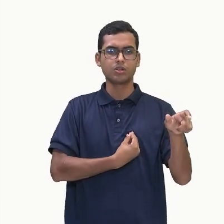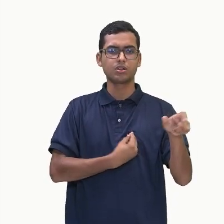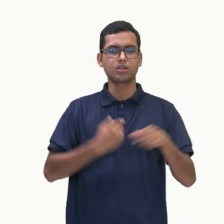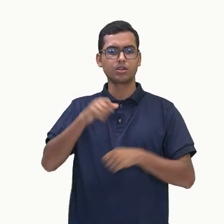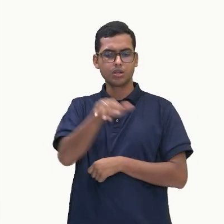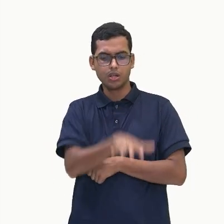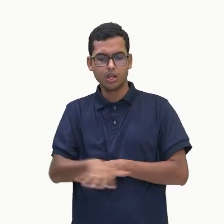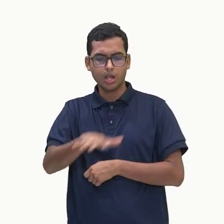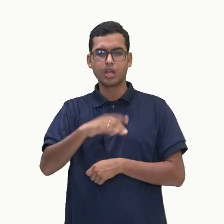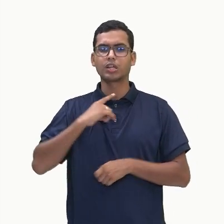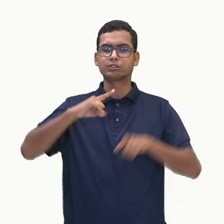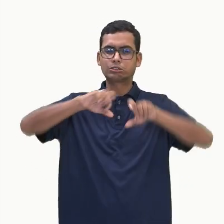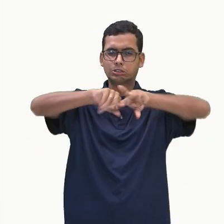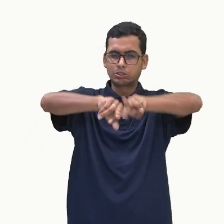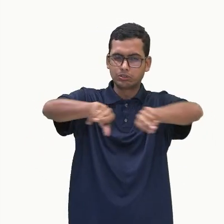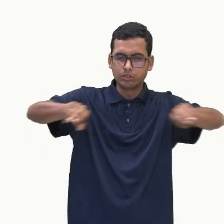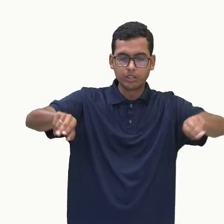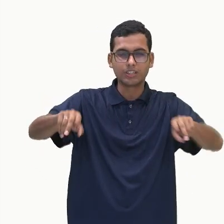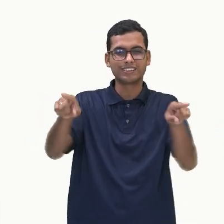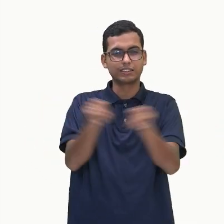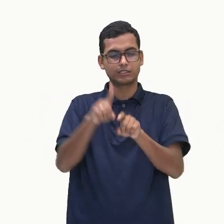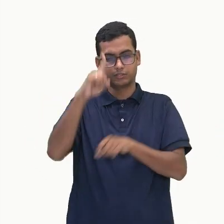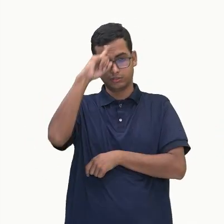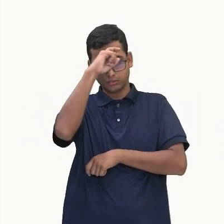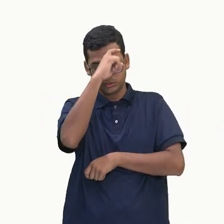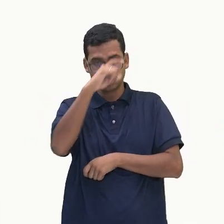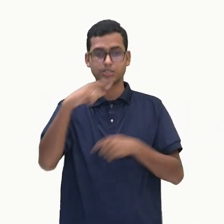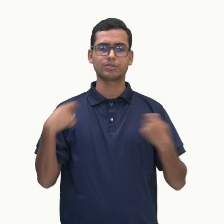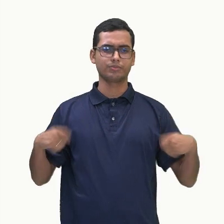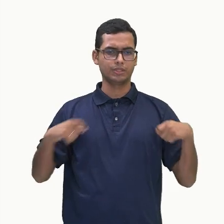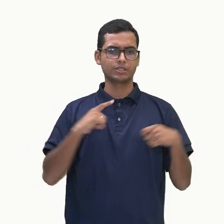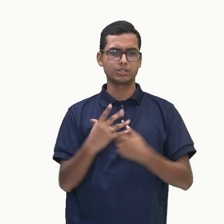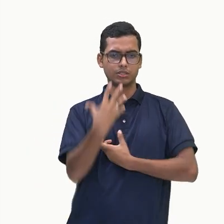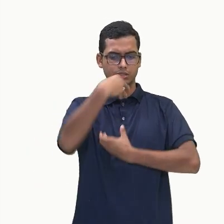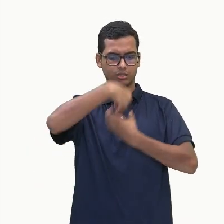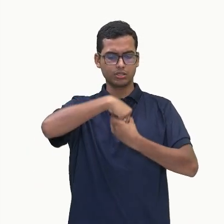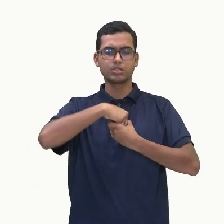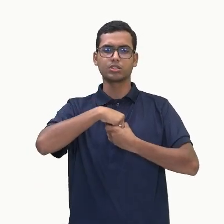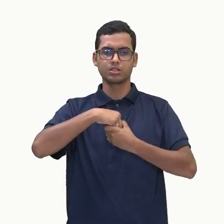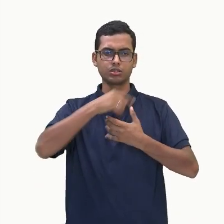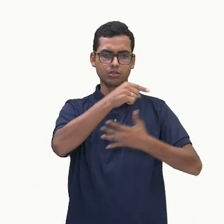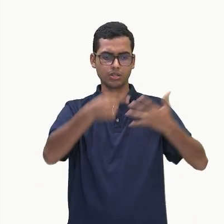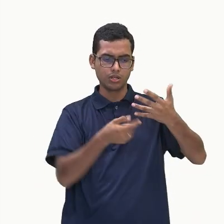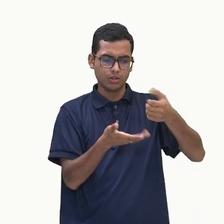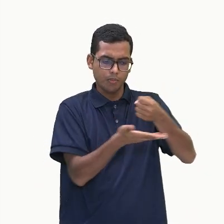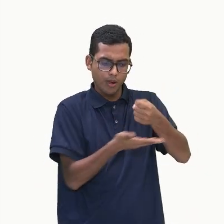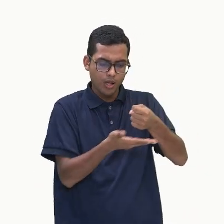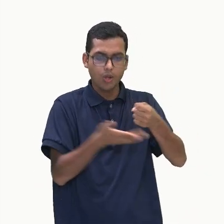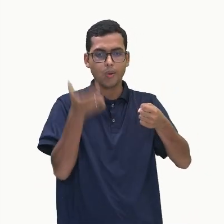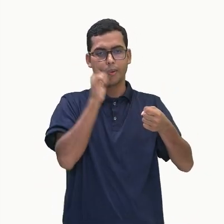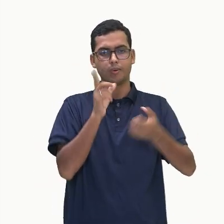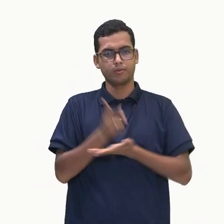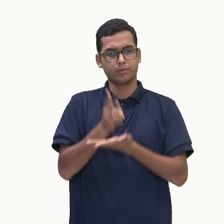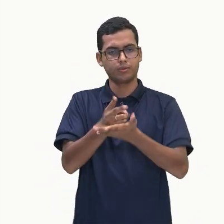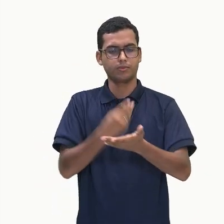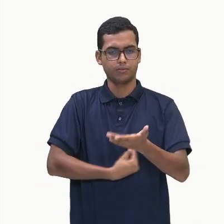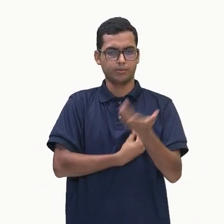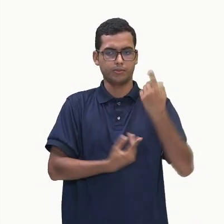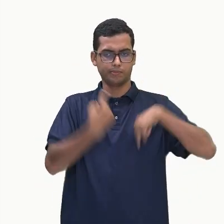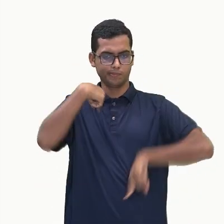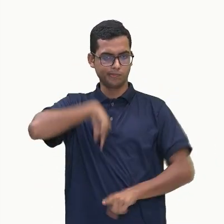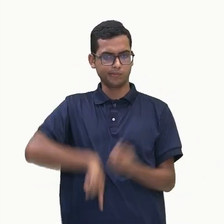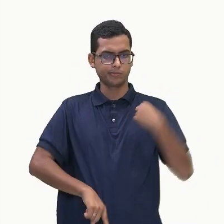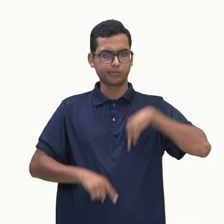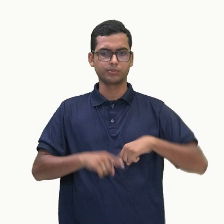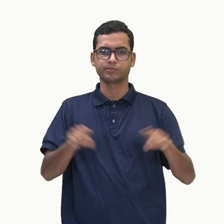condições extremas. Ele tem que ter algumas condições básicas de funcionamento do seu organismo.